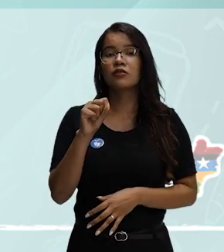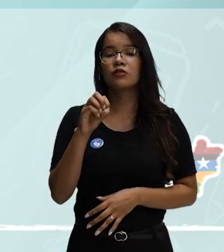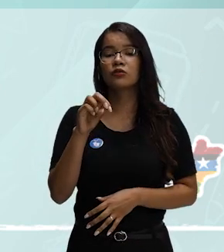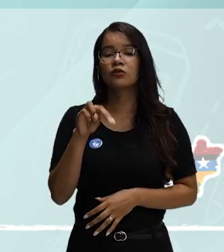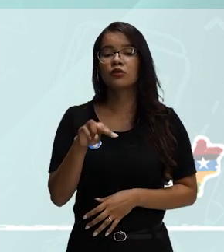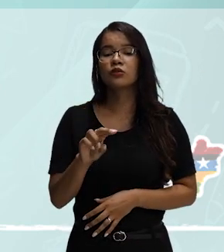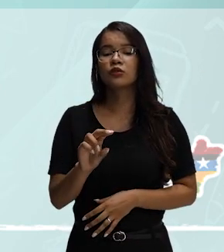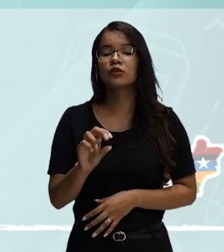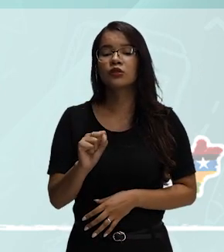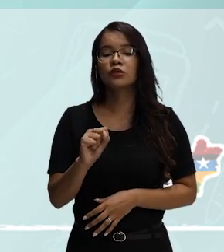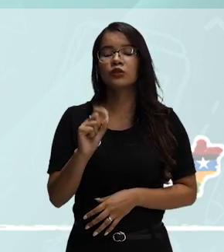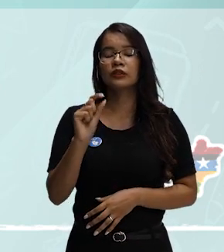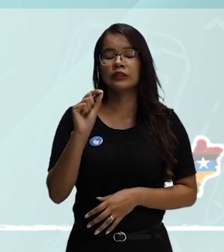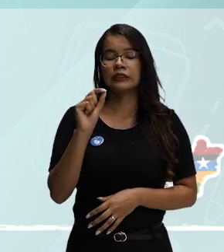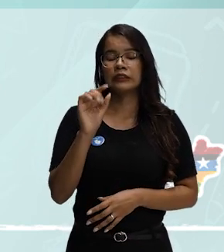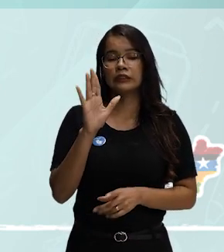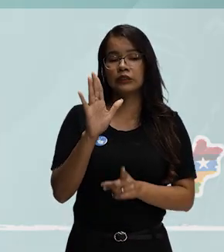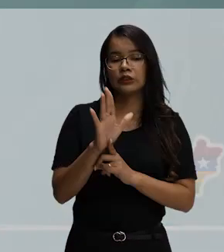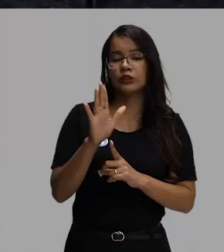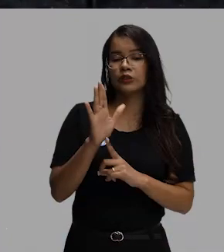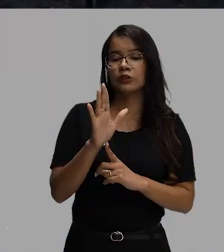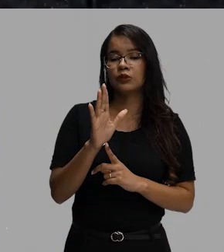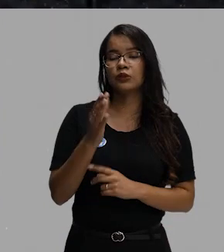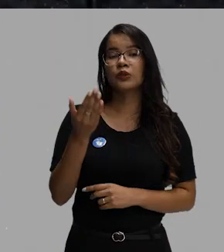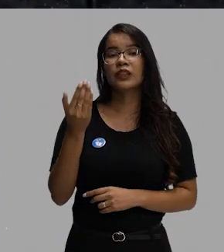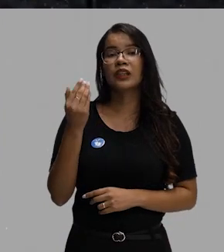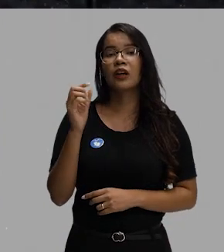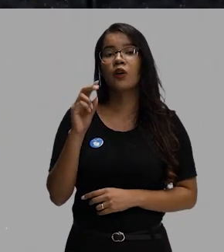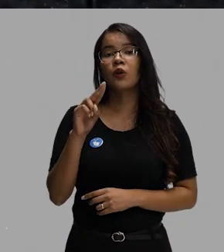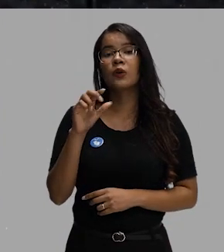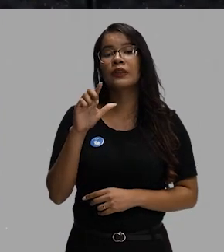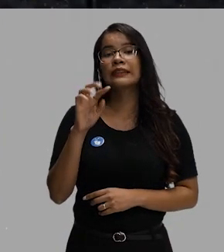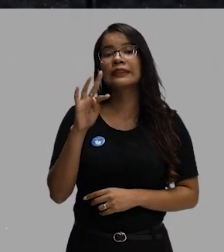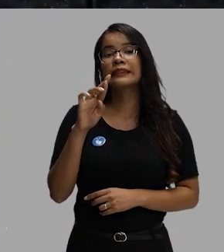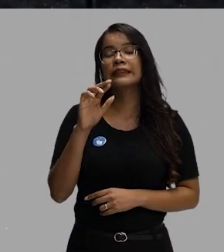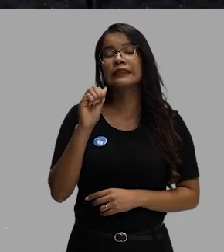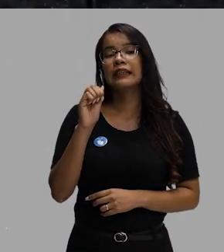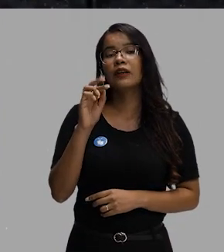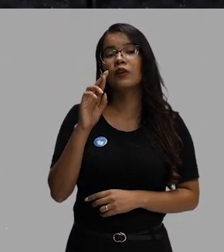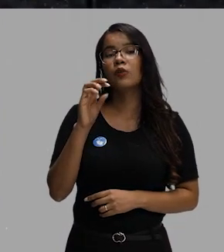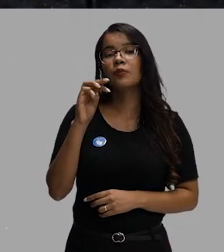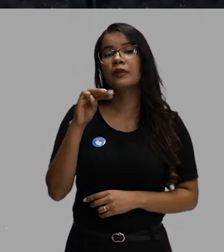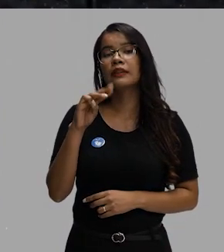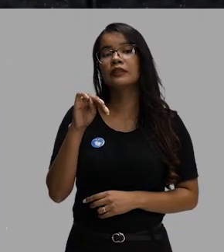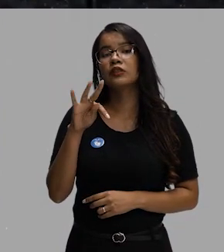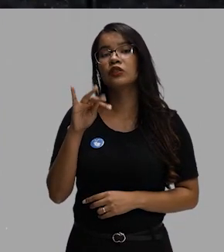como ultrarromântico. Aí você já sabe que o ultrarromântico é pessimista,